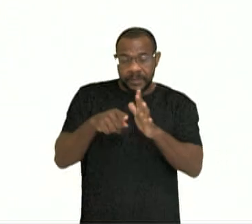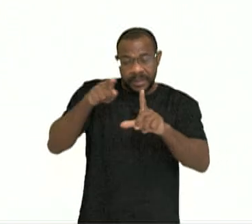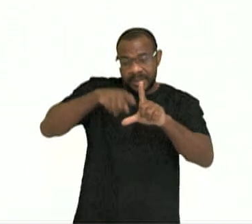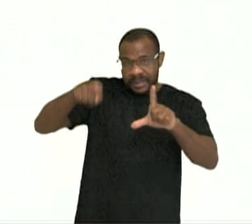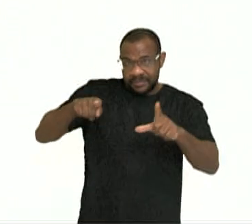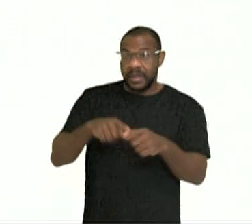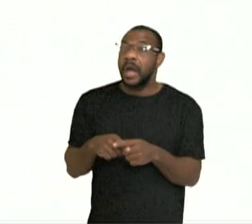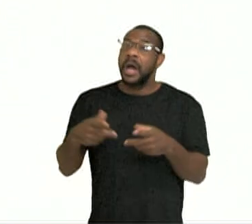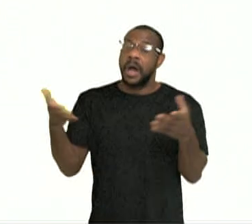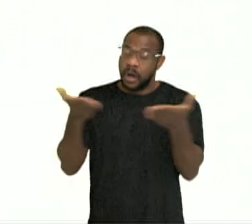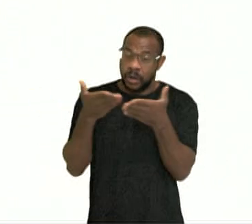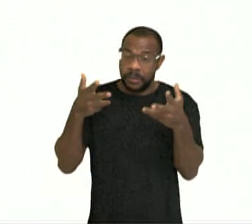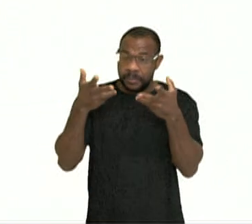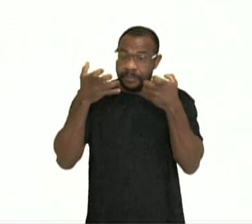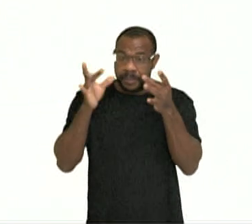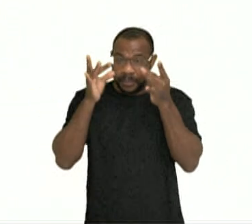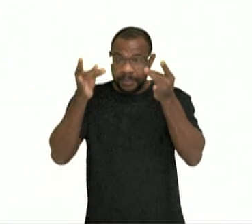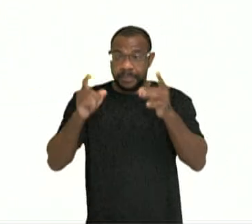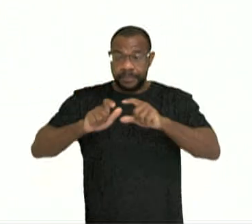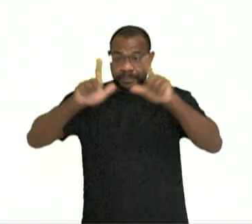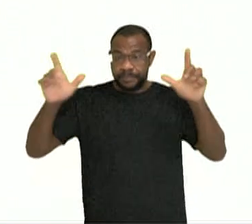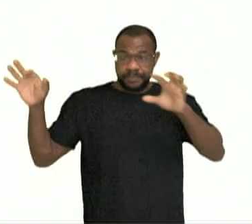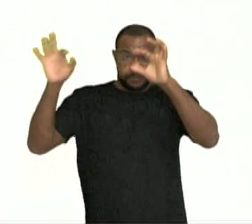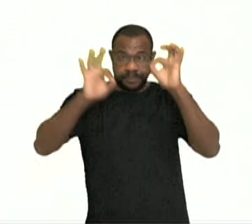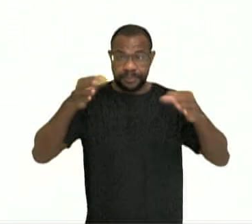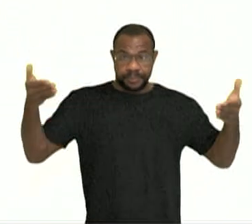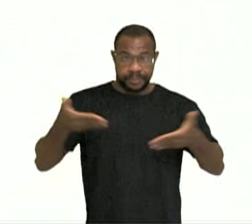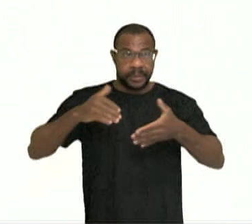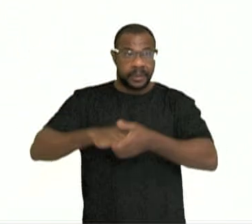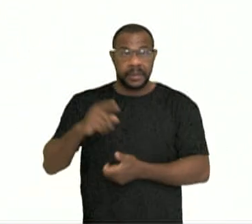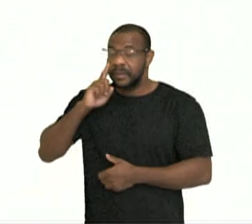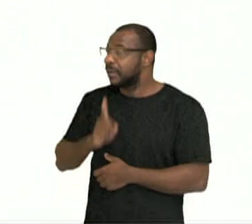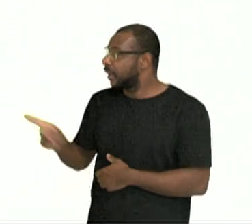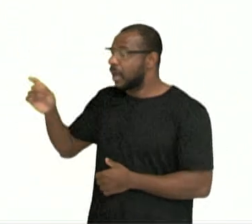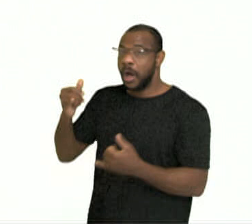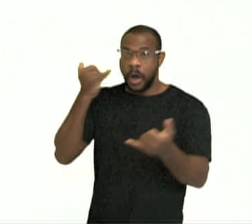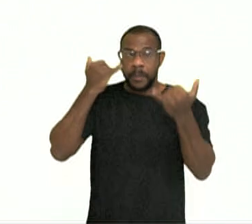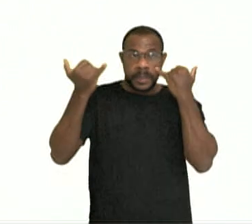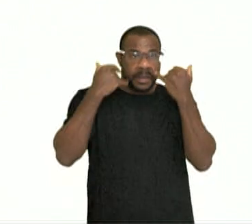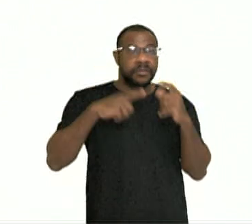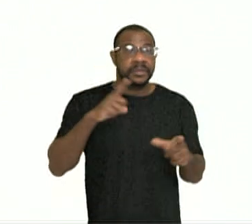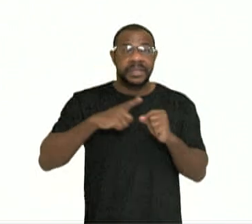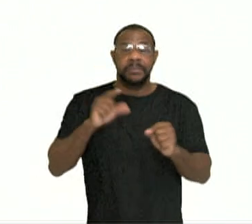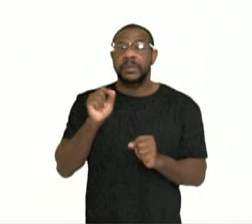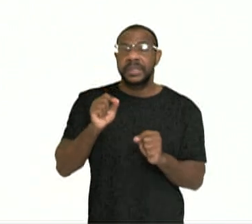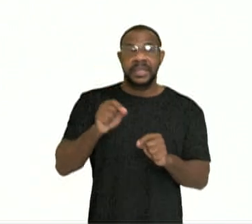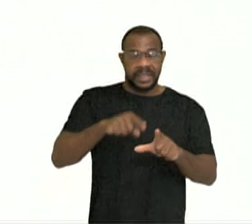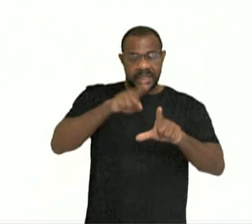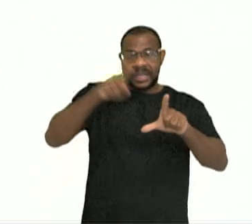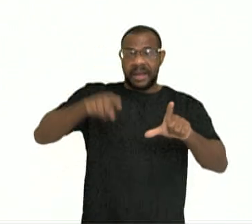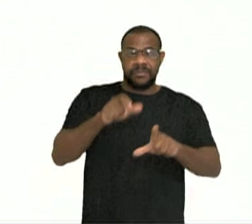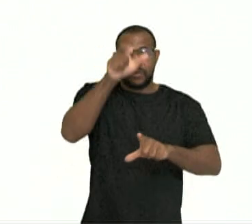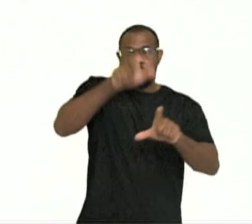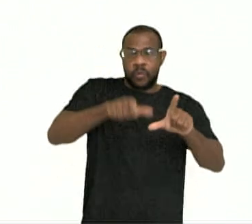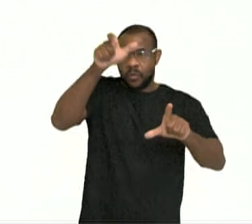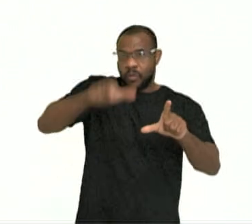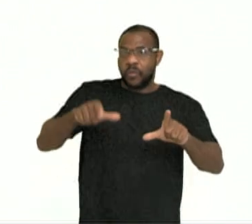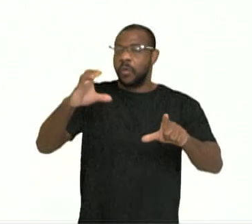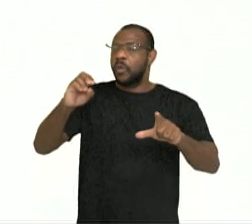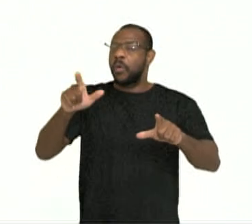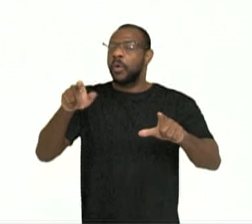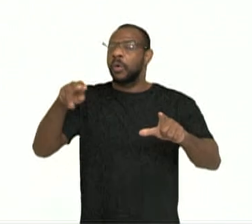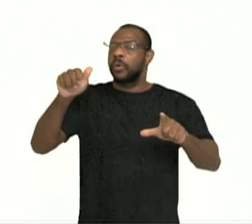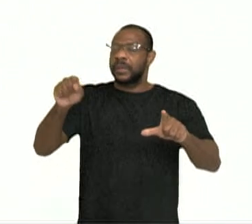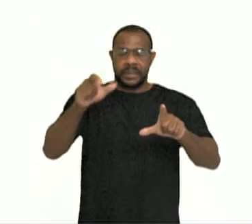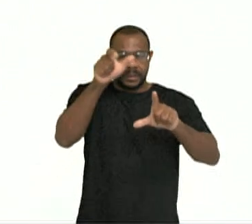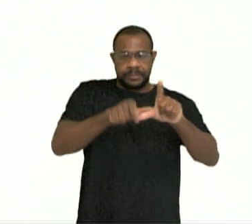eu quero que você fique mais atento. Observe lá, ó. Neste infográfico nós temos um gráfico de colunas, tá? Então,